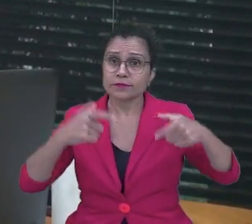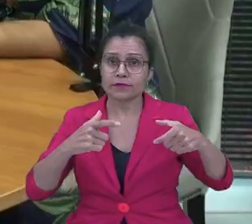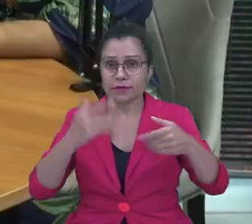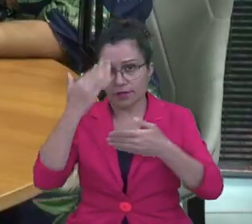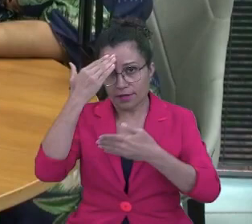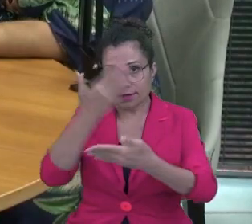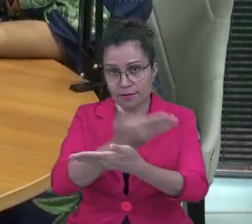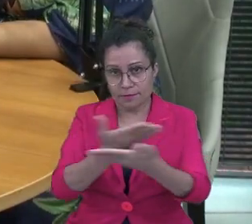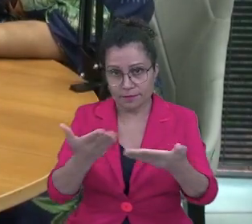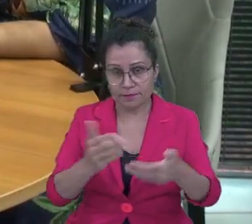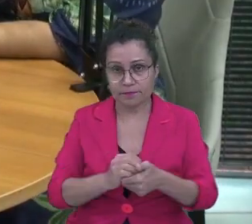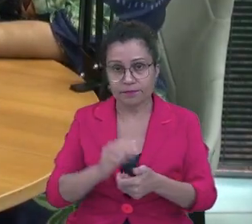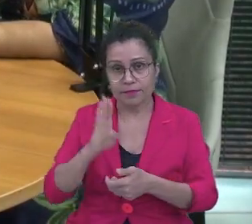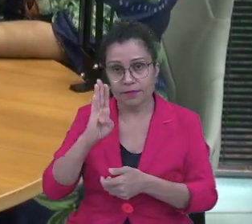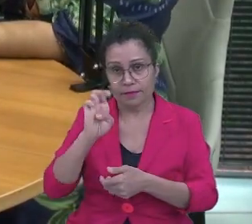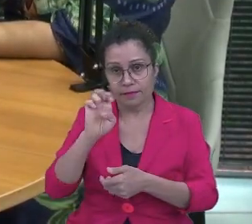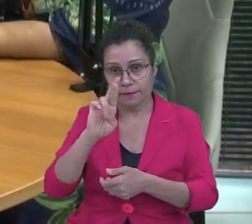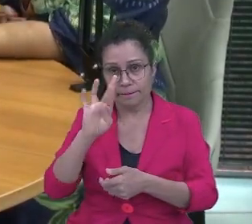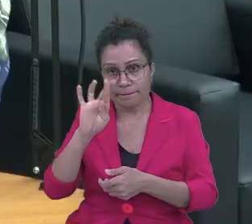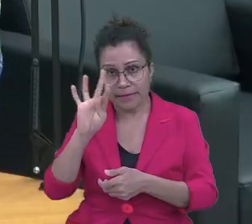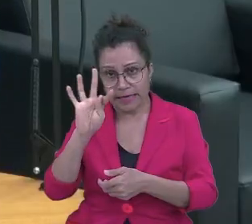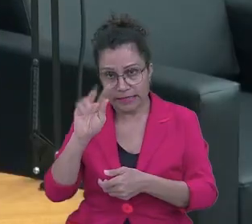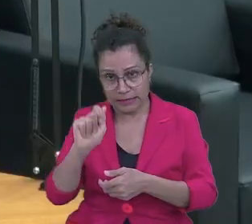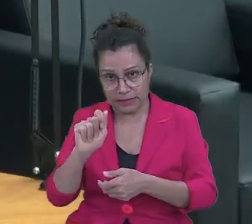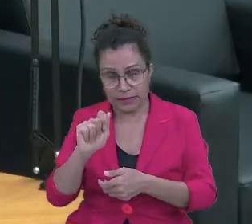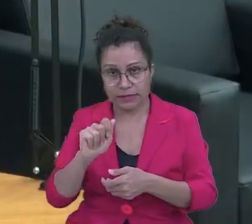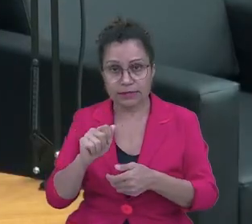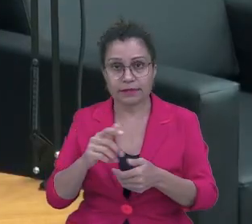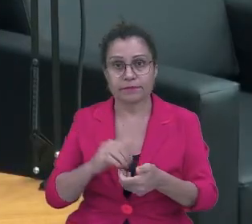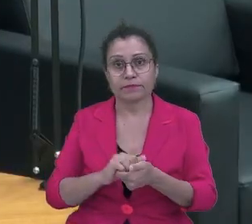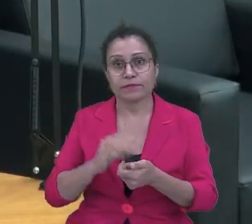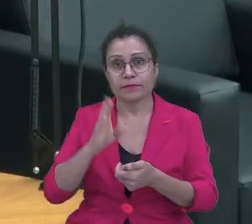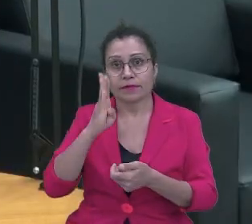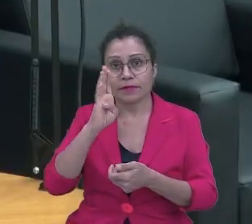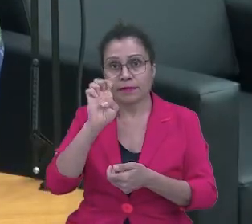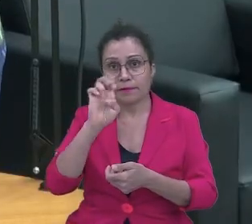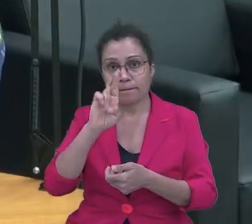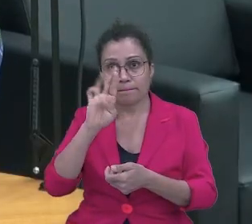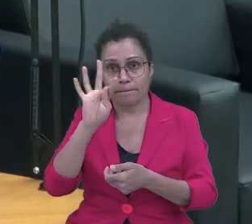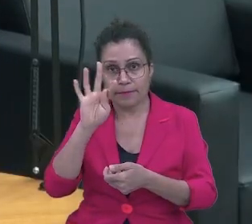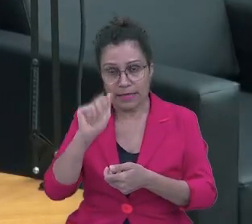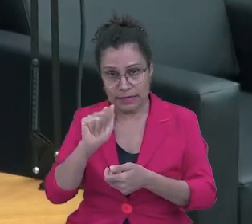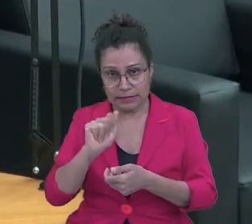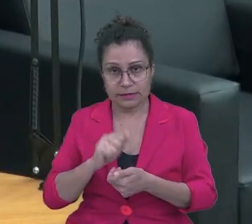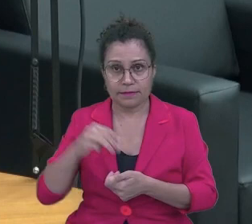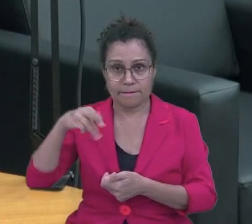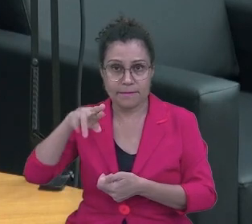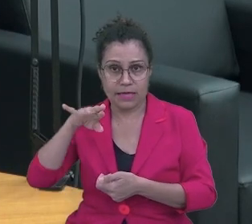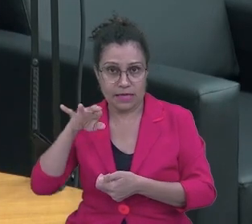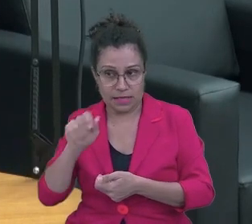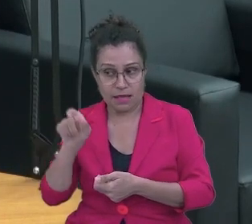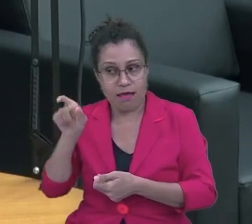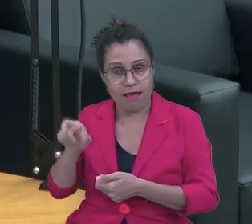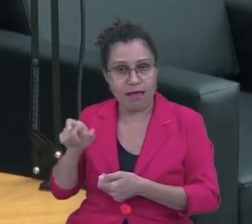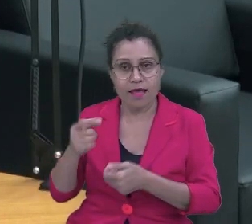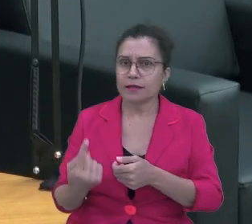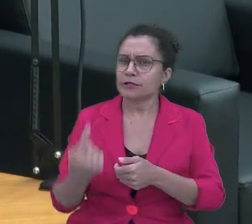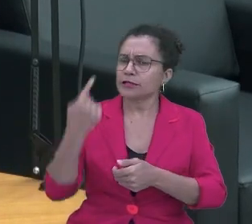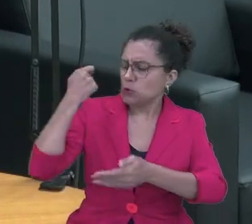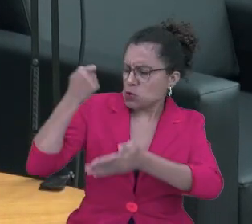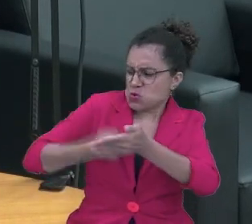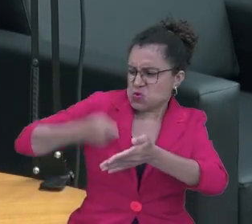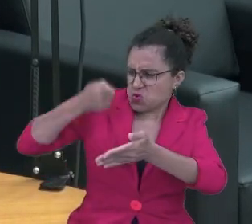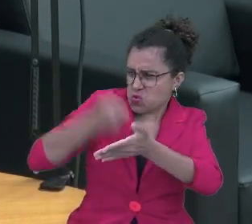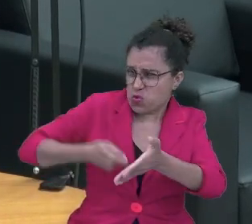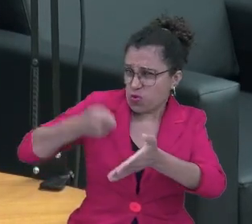Muito obrigada, Berta Lutz, né? Na realidade, é Berta Maria Júlia Lutz, que lutou